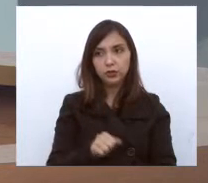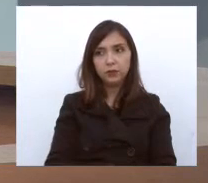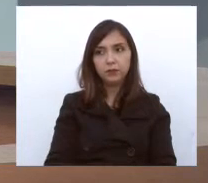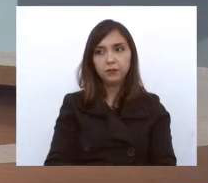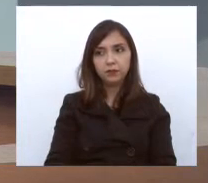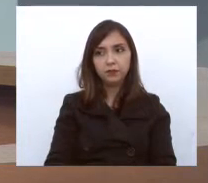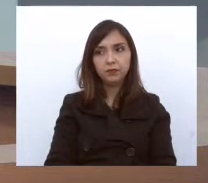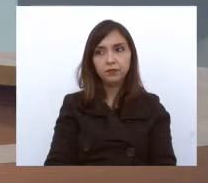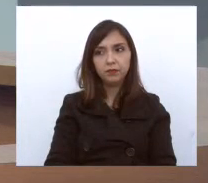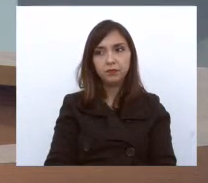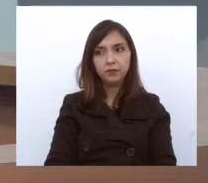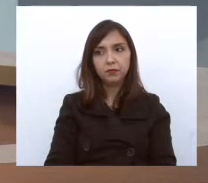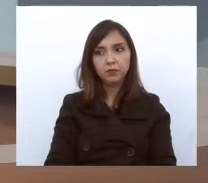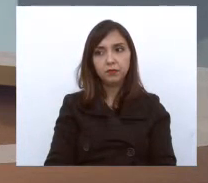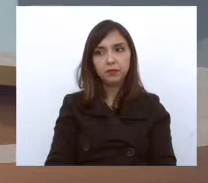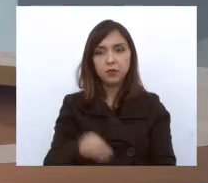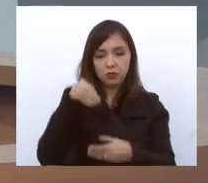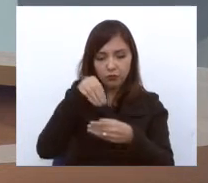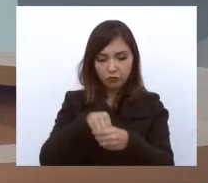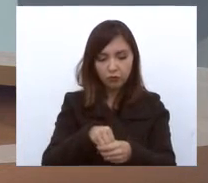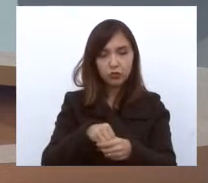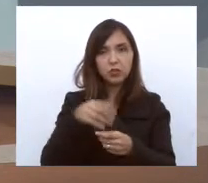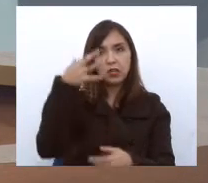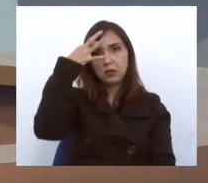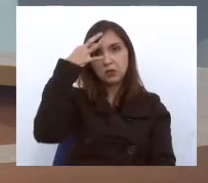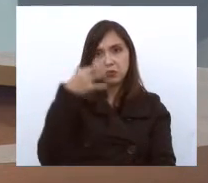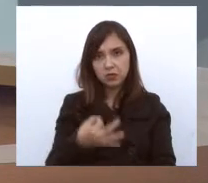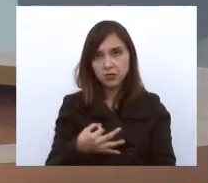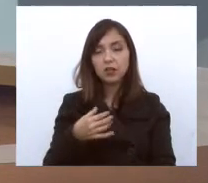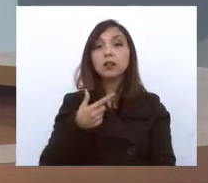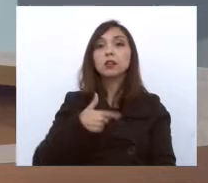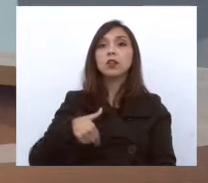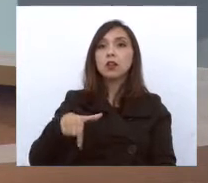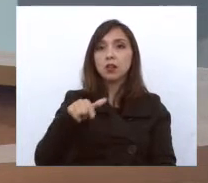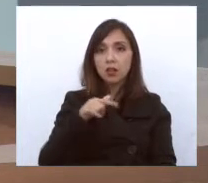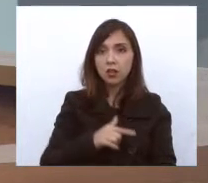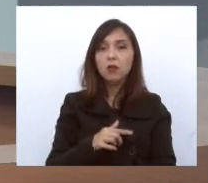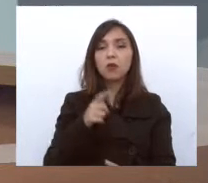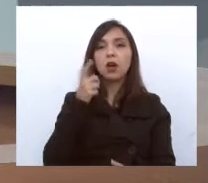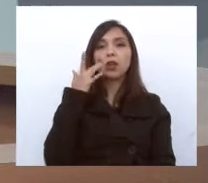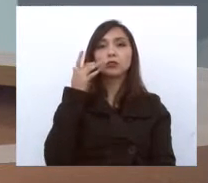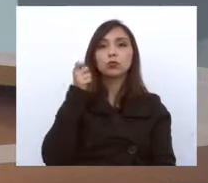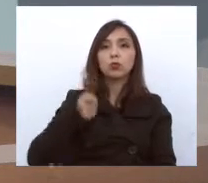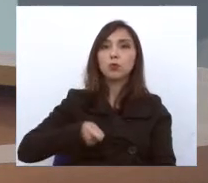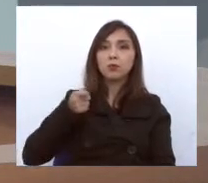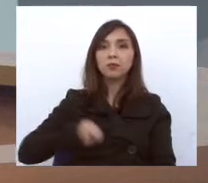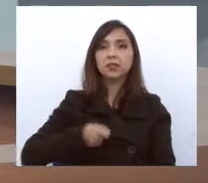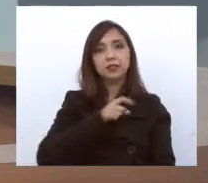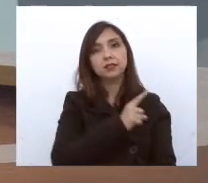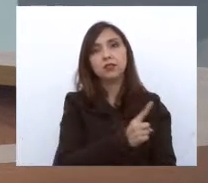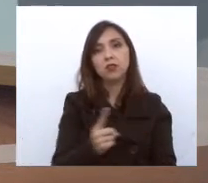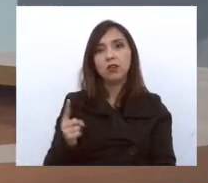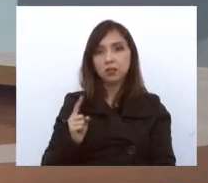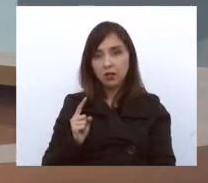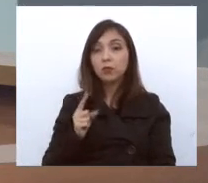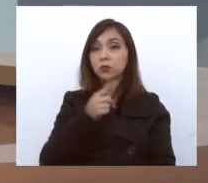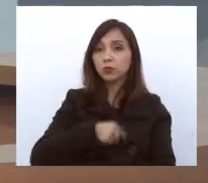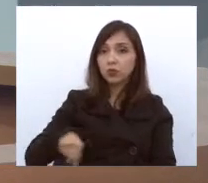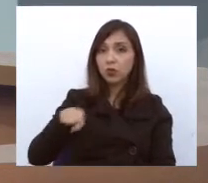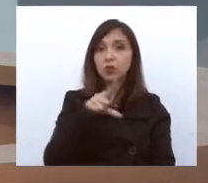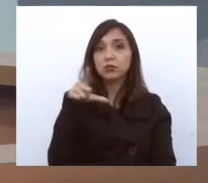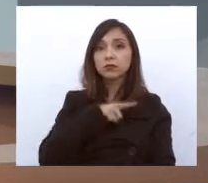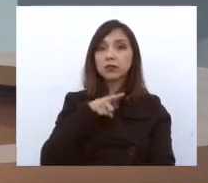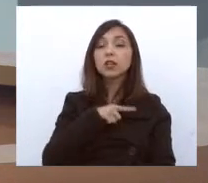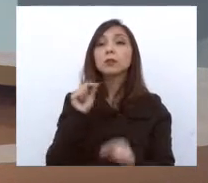é demagogia. Votei consciente e isto é obrigação. O que nós temos que ter é